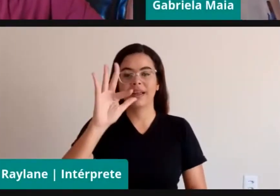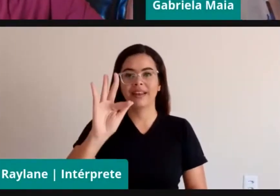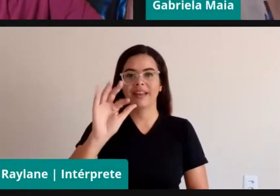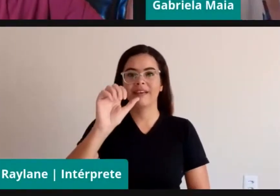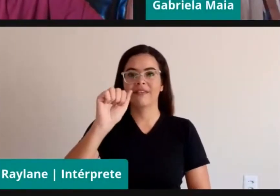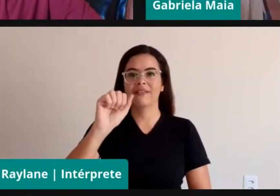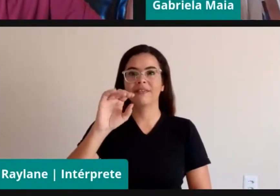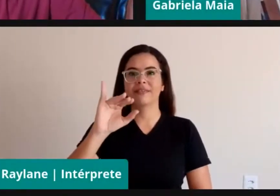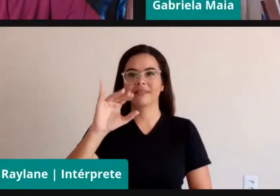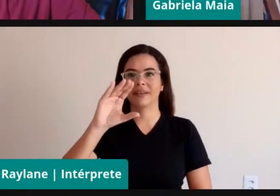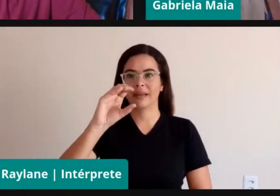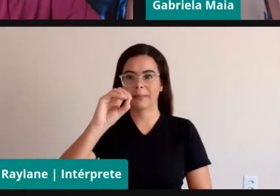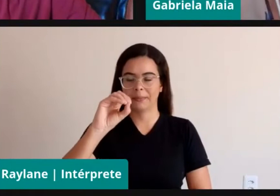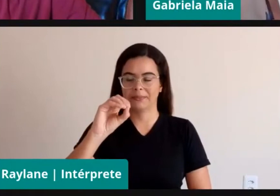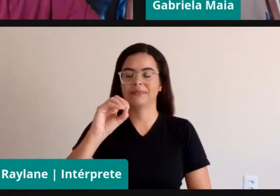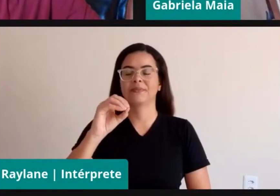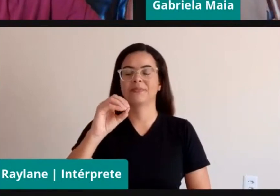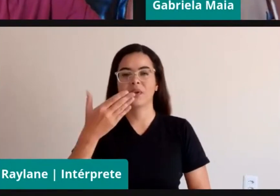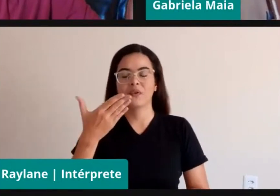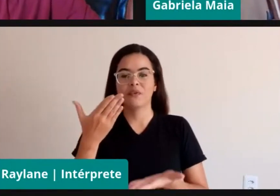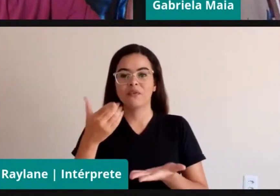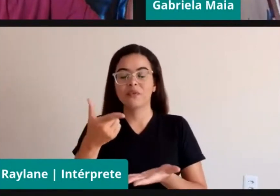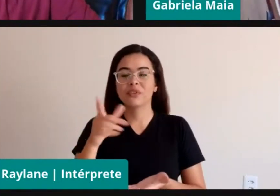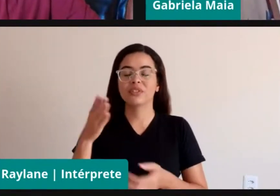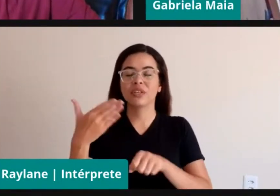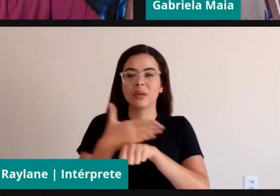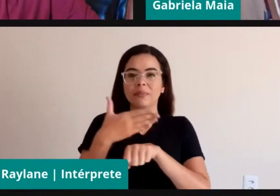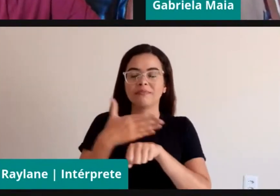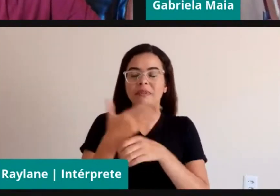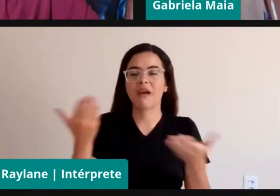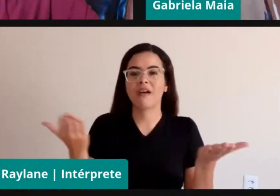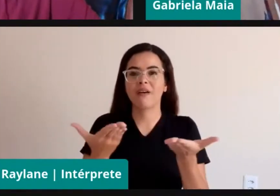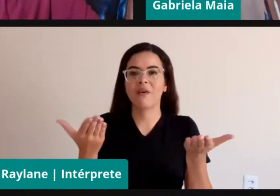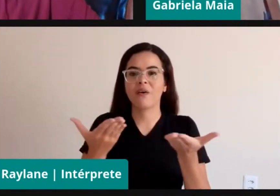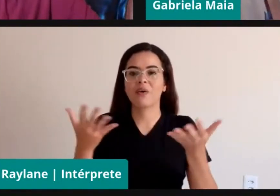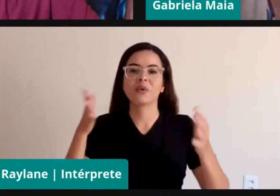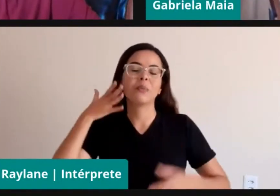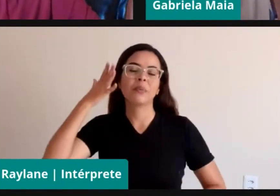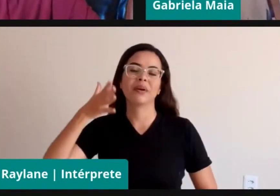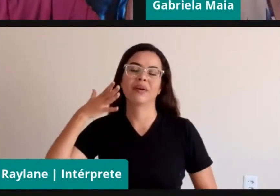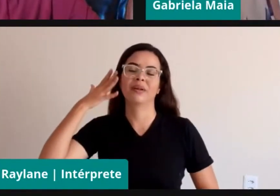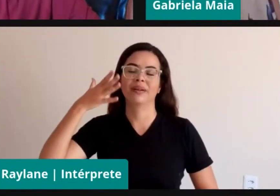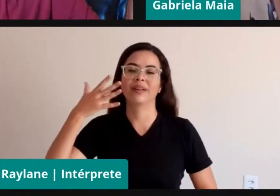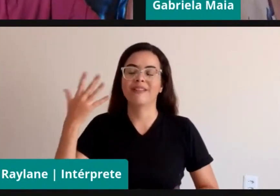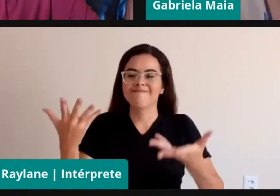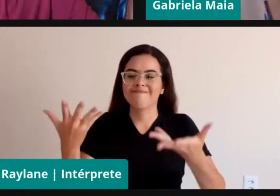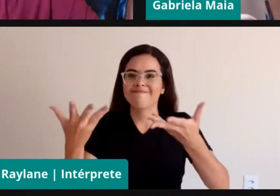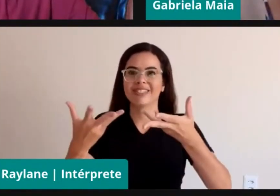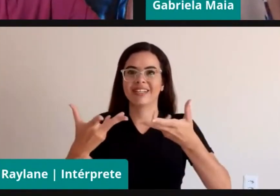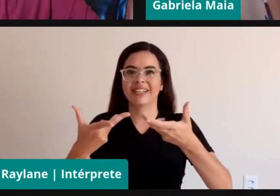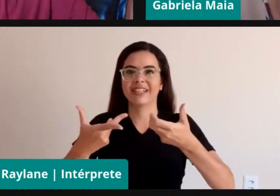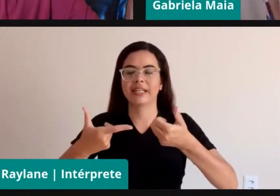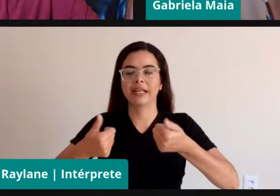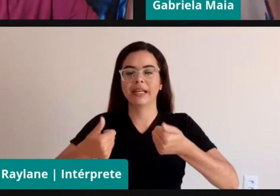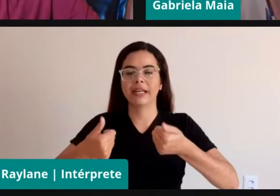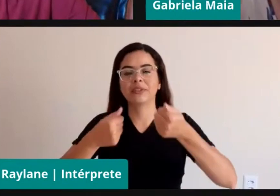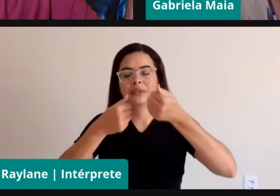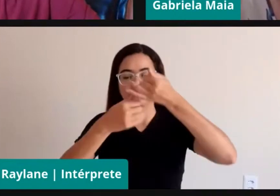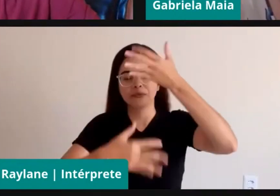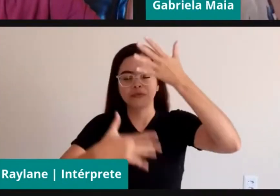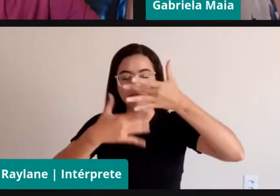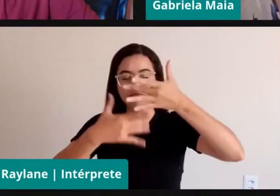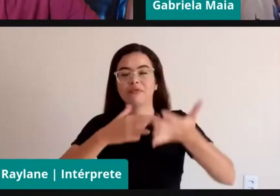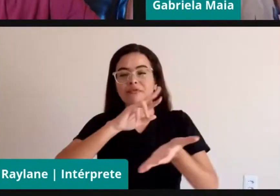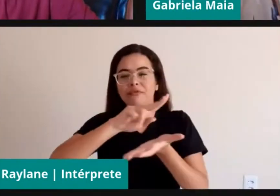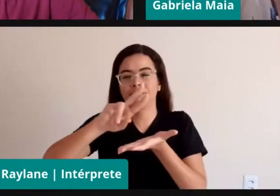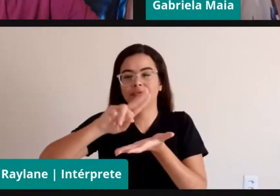aqui hoje. Acho que a palestra foi incrível, a gente está tendo muitos comentários aqui, comentários super legais, né? E, assim,